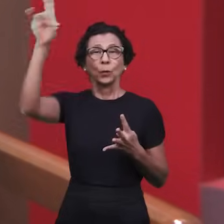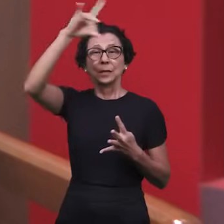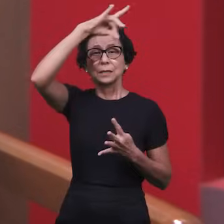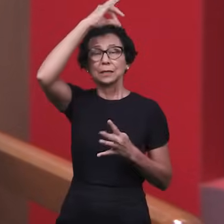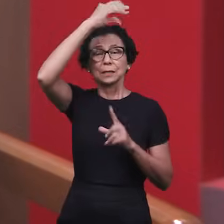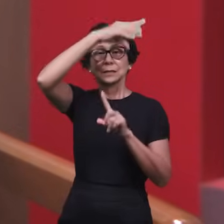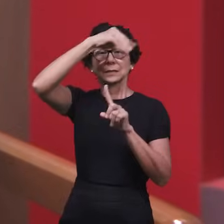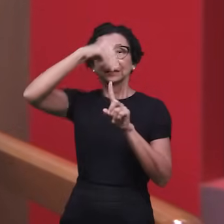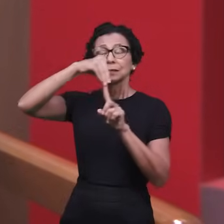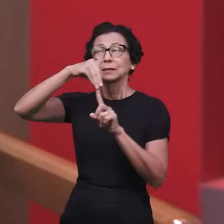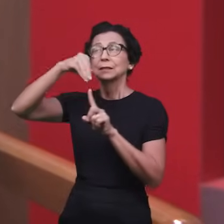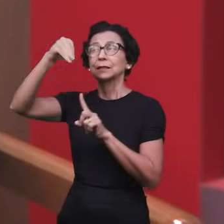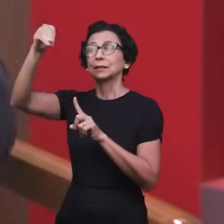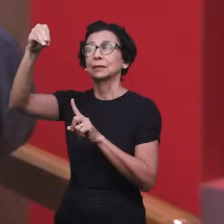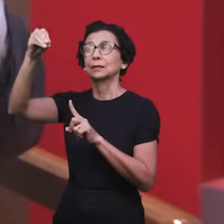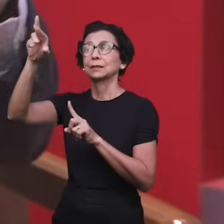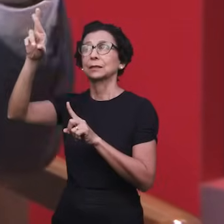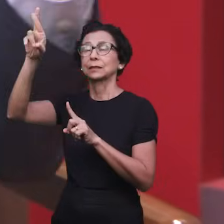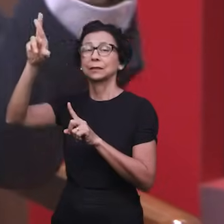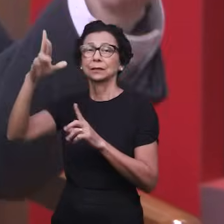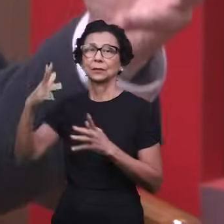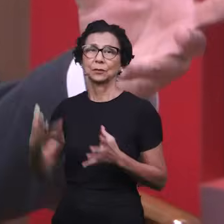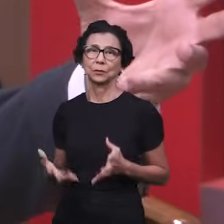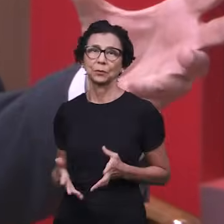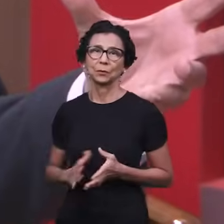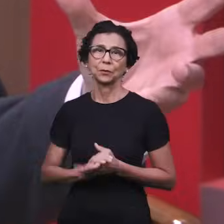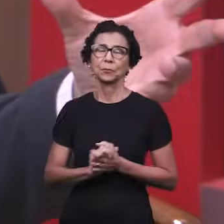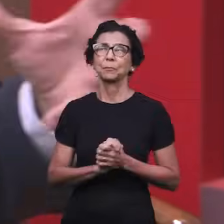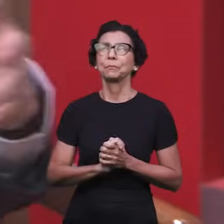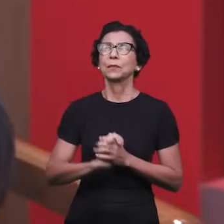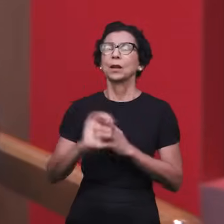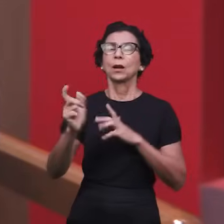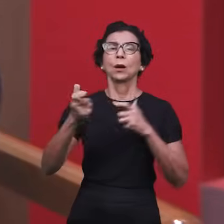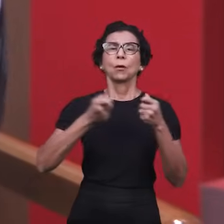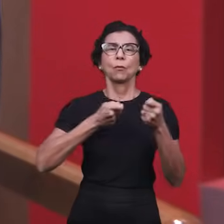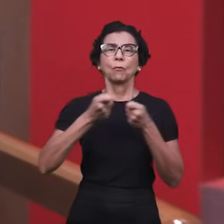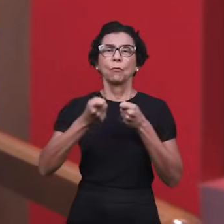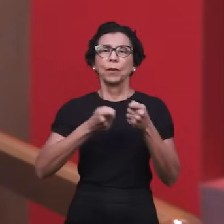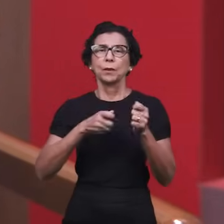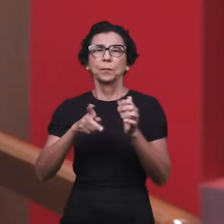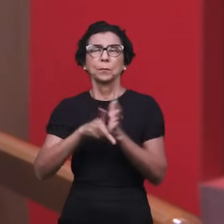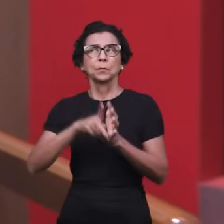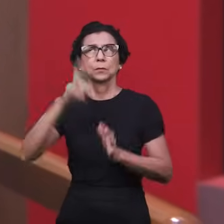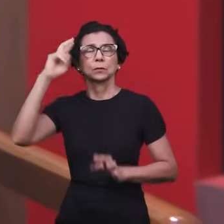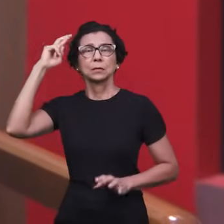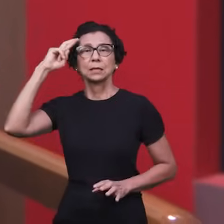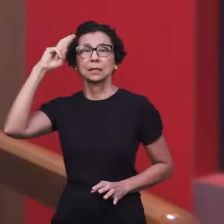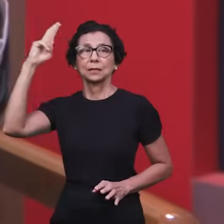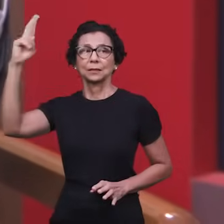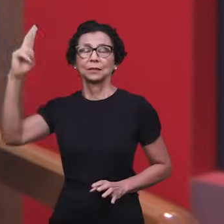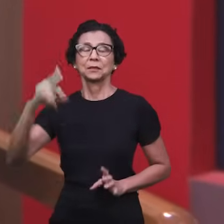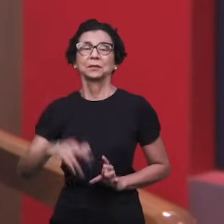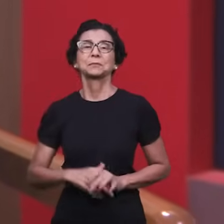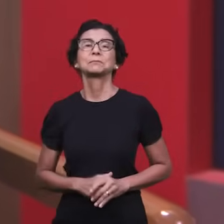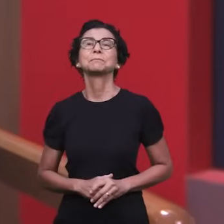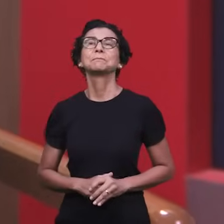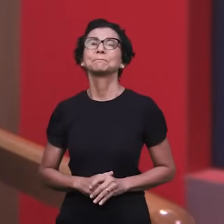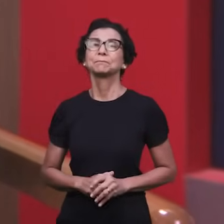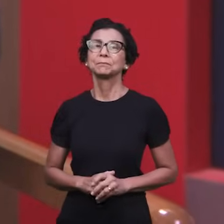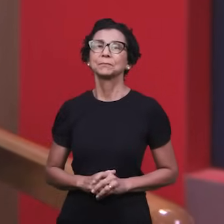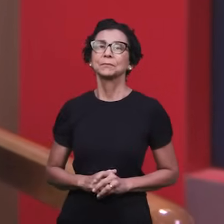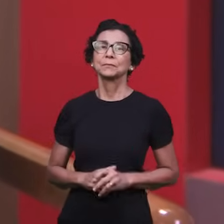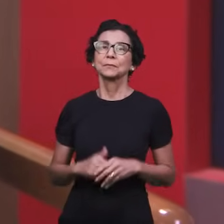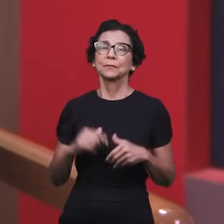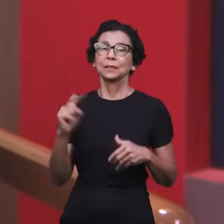Espírito Santo por nós, o governo do Senhor, esses sinais gloriosos, é isso